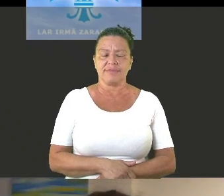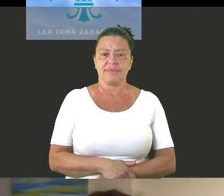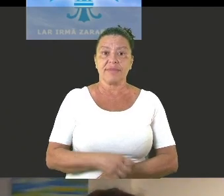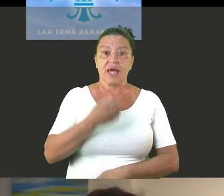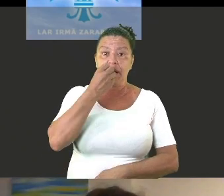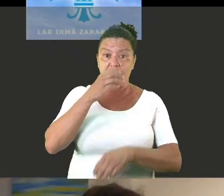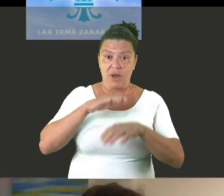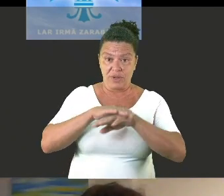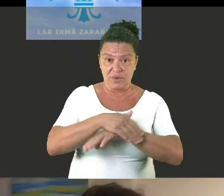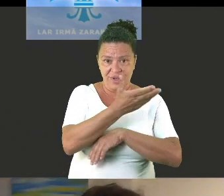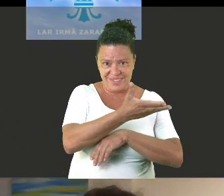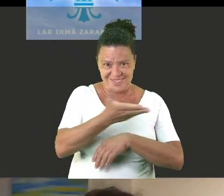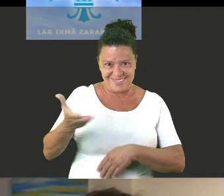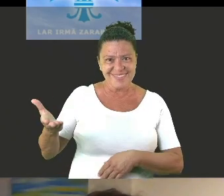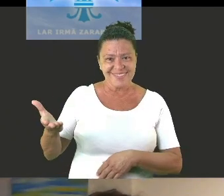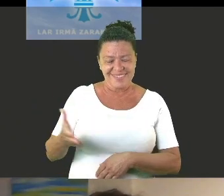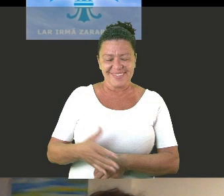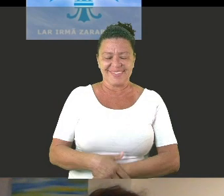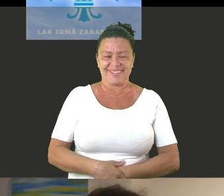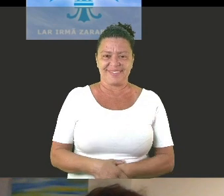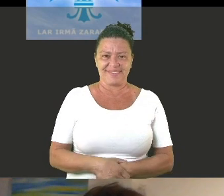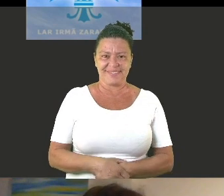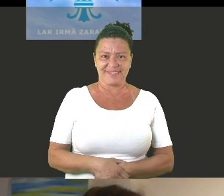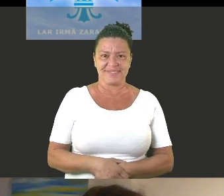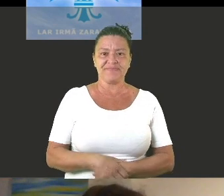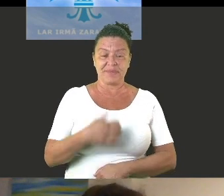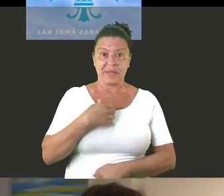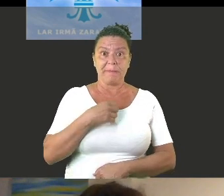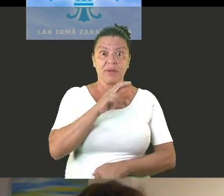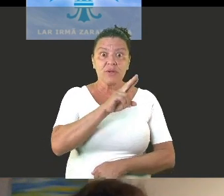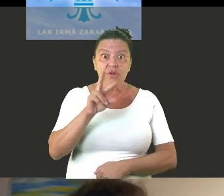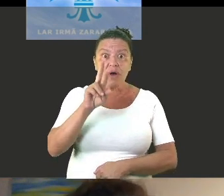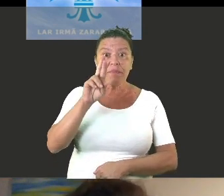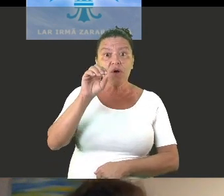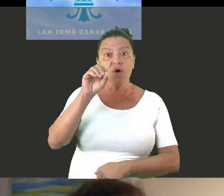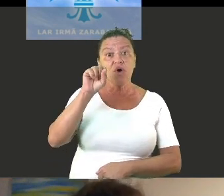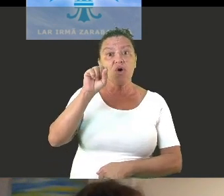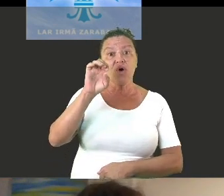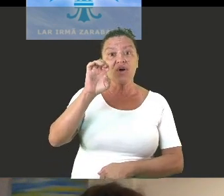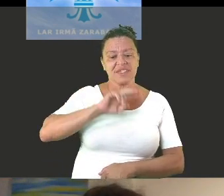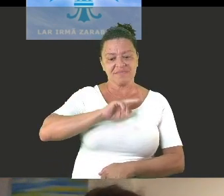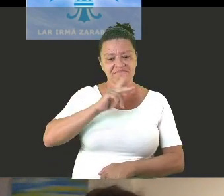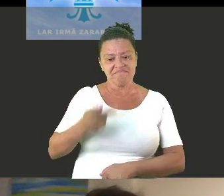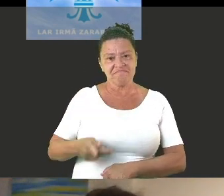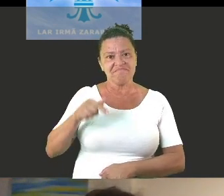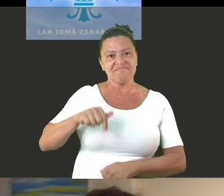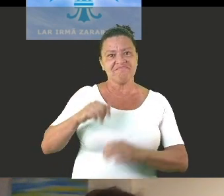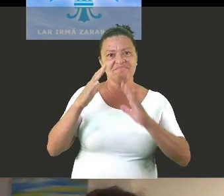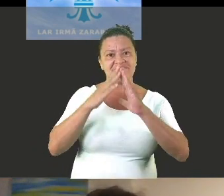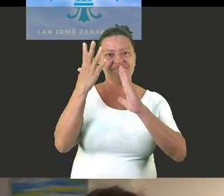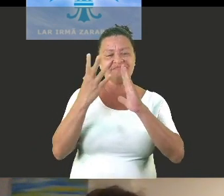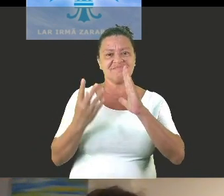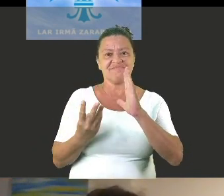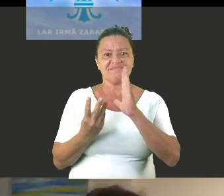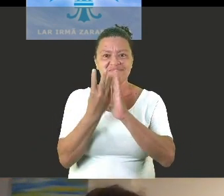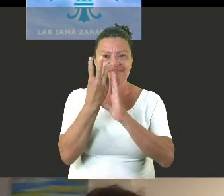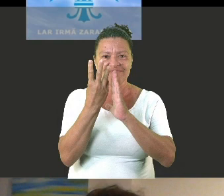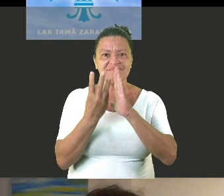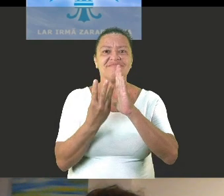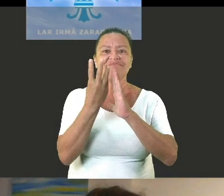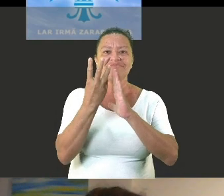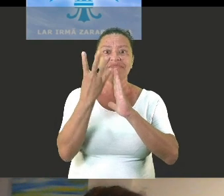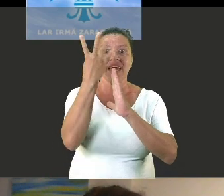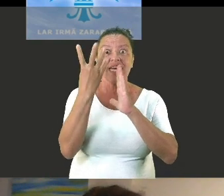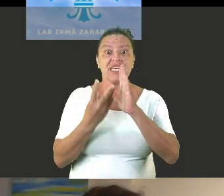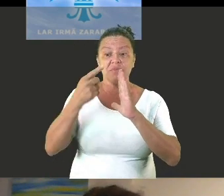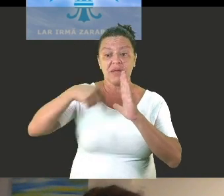Boa noite a todos. Meu nome é Rose Campos, colaboradora do Lar Irmã Zarabatana, casa